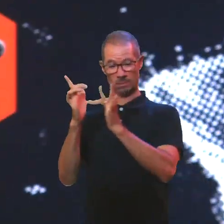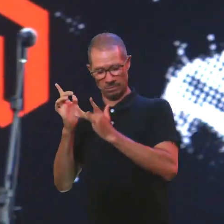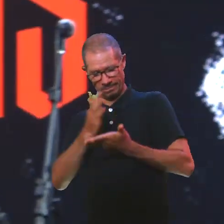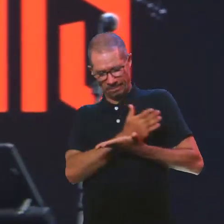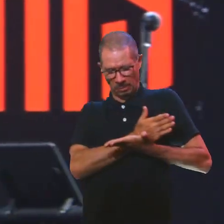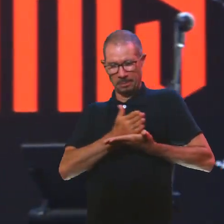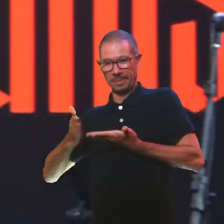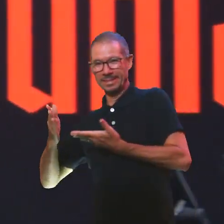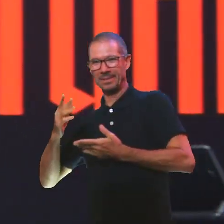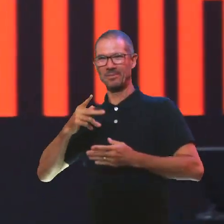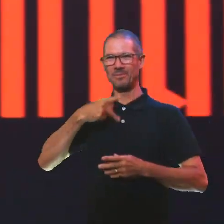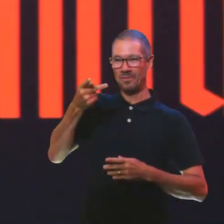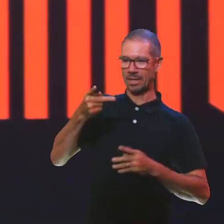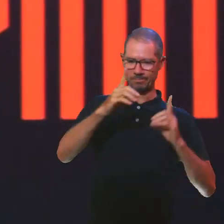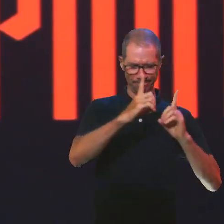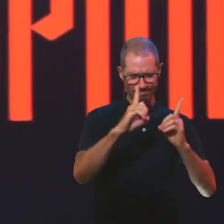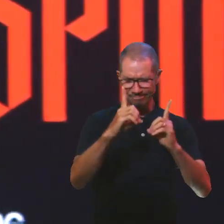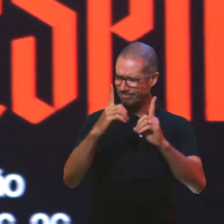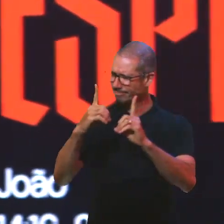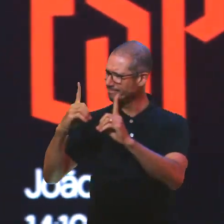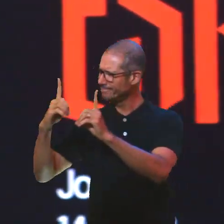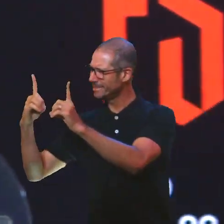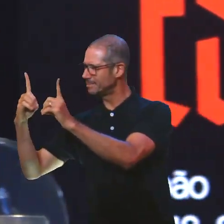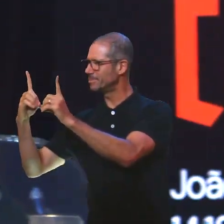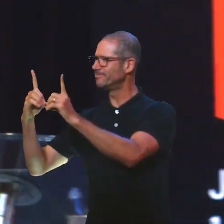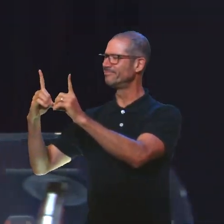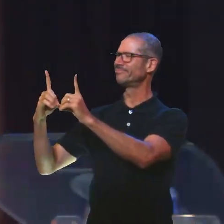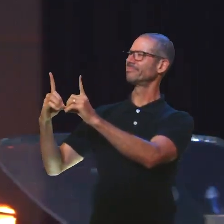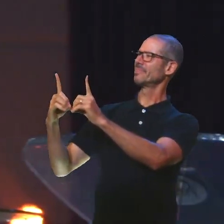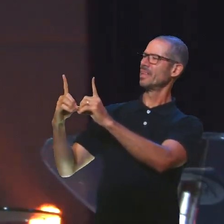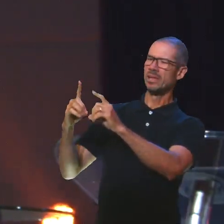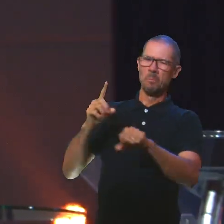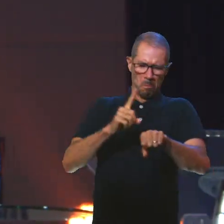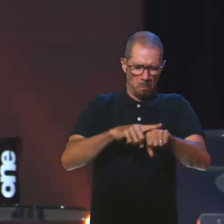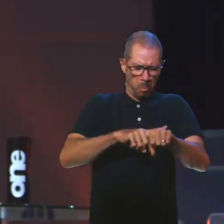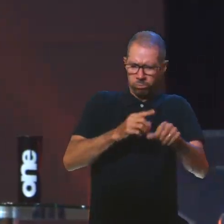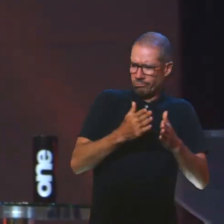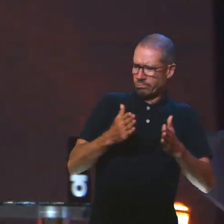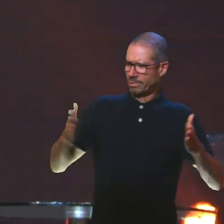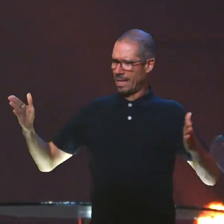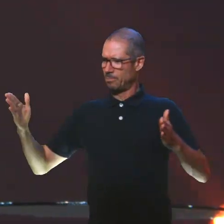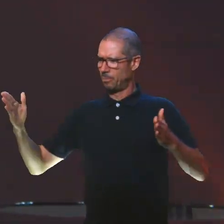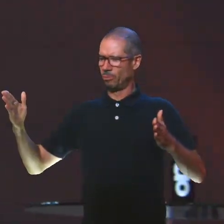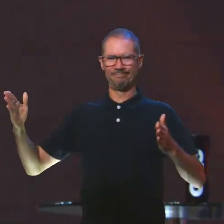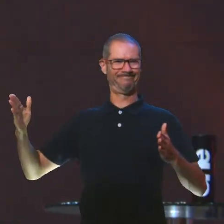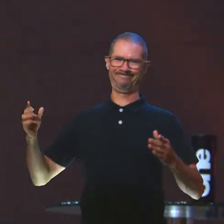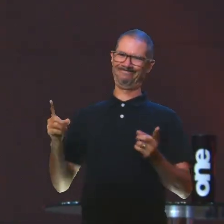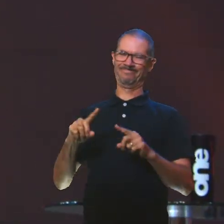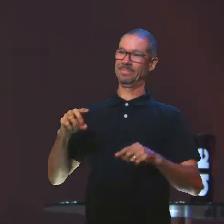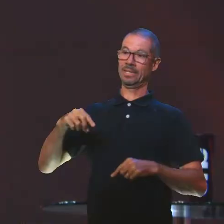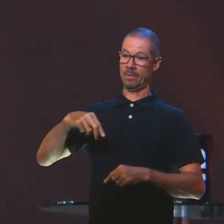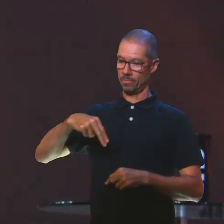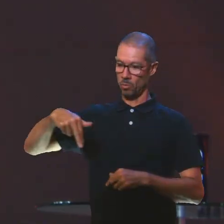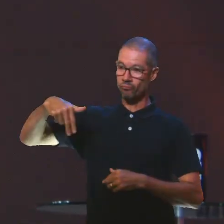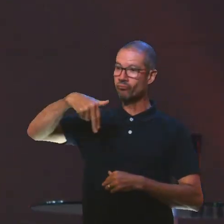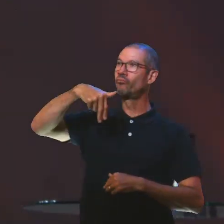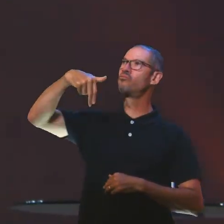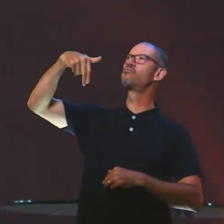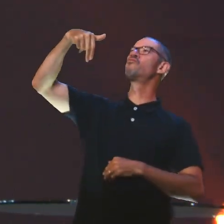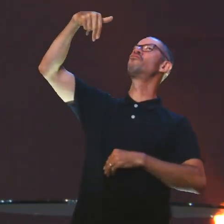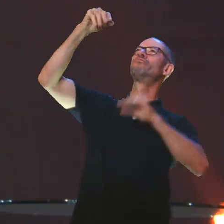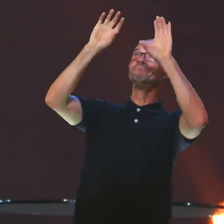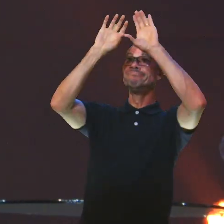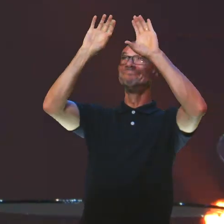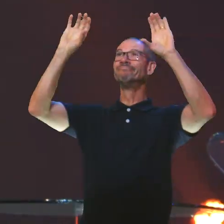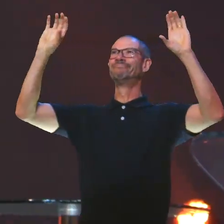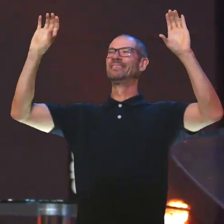começa a falar para os seus discípulos de que em pouco tempo Ele não estaria mais entre eles, que Ele teria que ascender aos